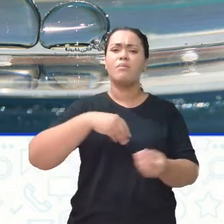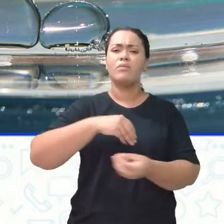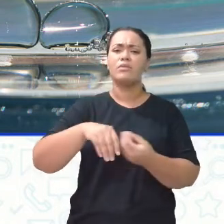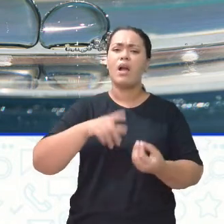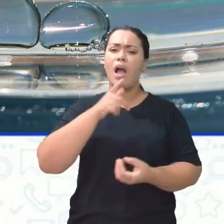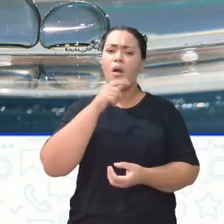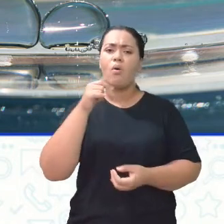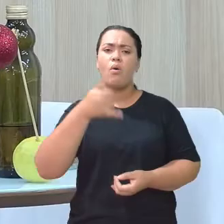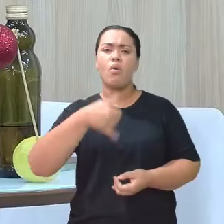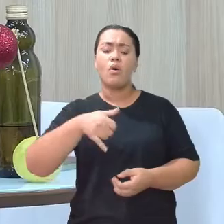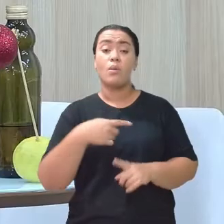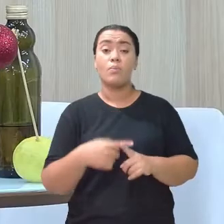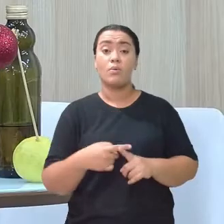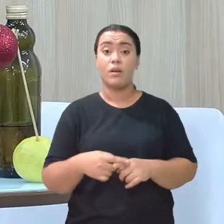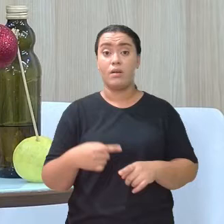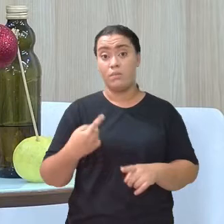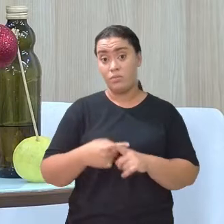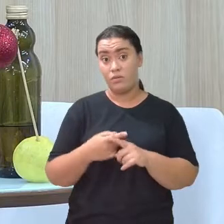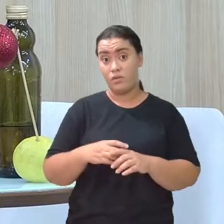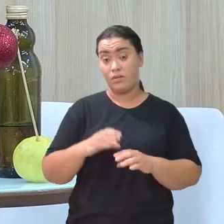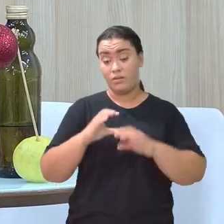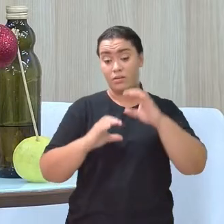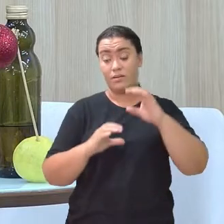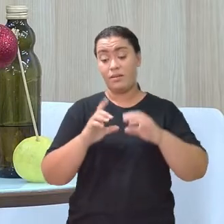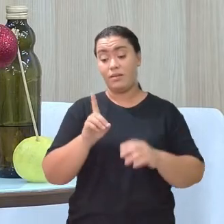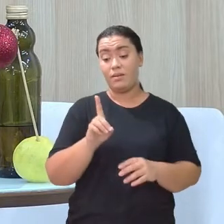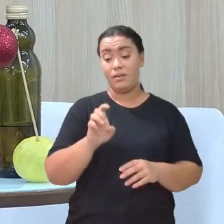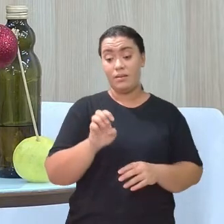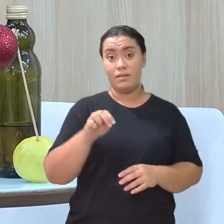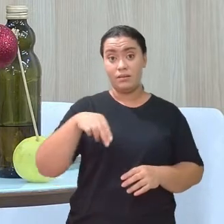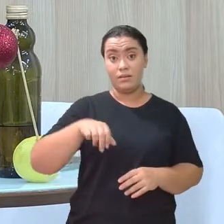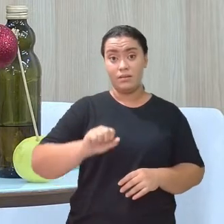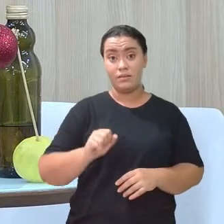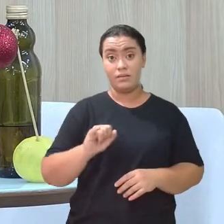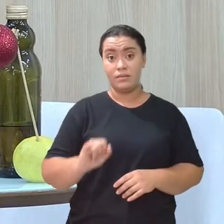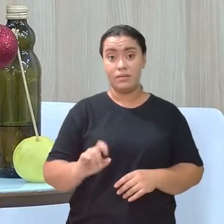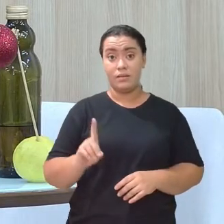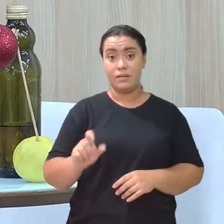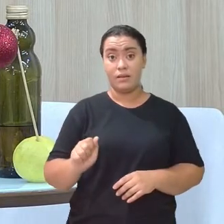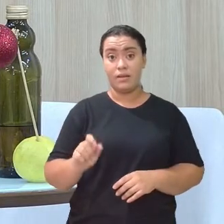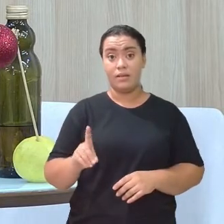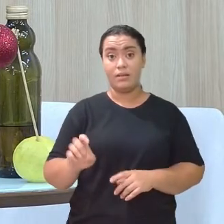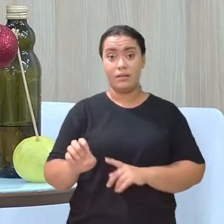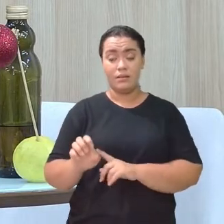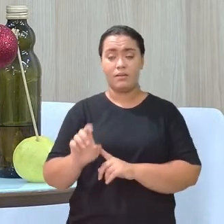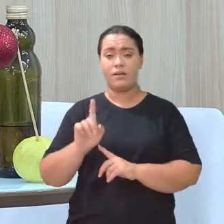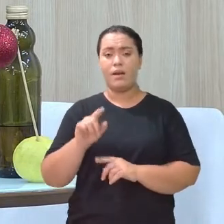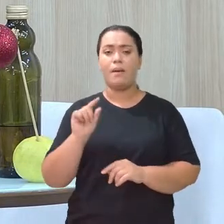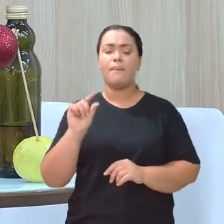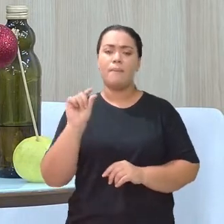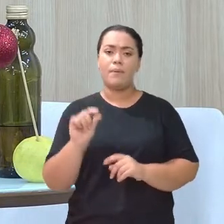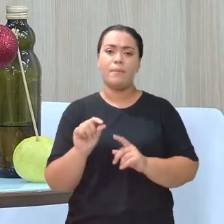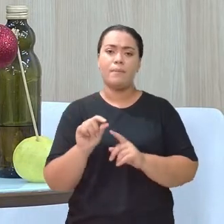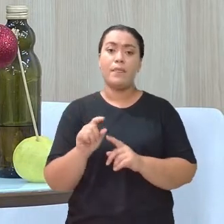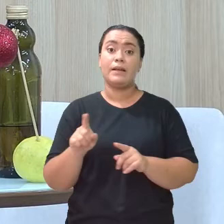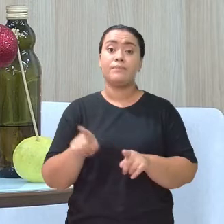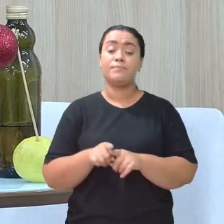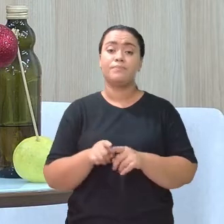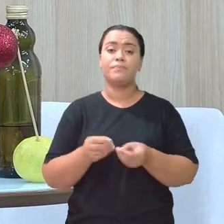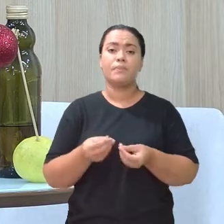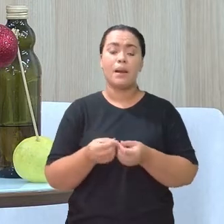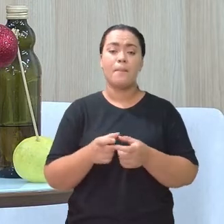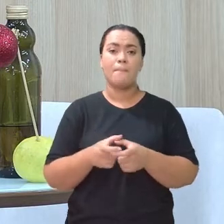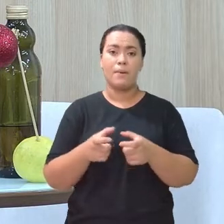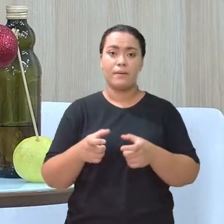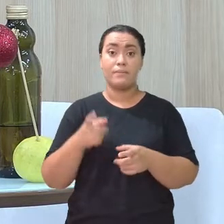Pronto, porque a densidade do óleo, né, realmente o óleo tem menos densidade e você vê que ele tem uma consistência maior. Então, se